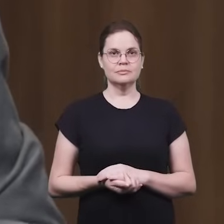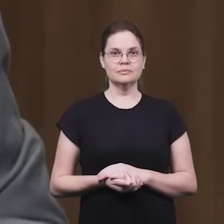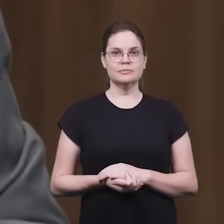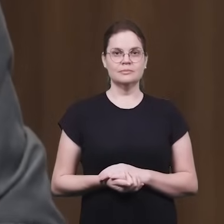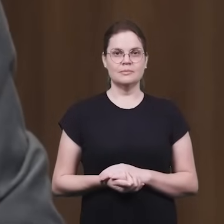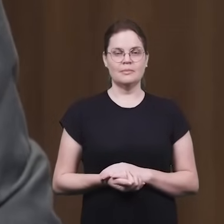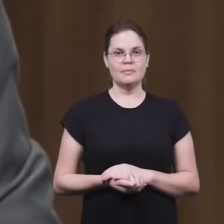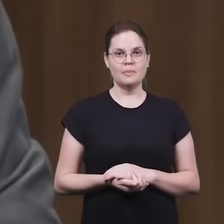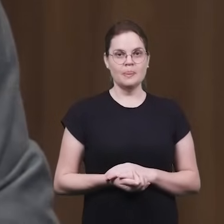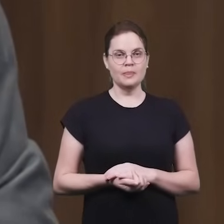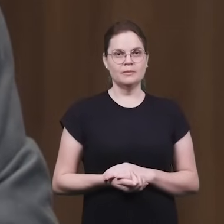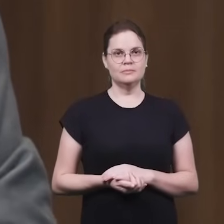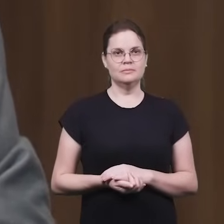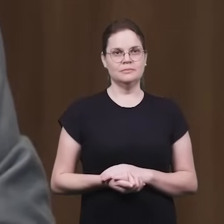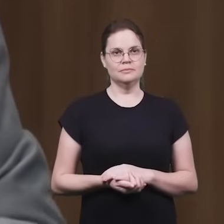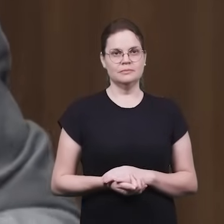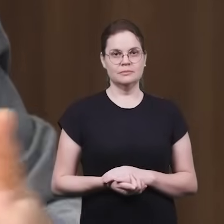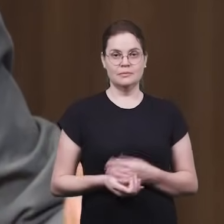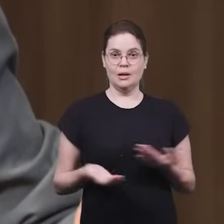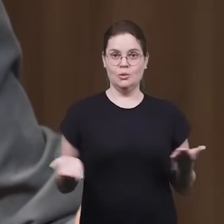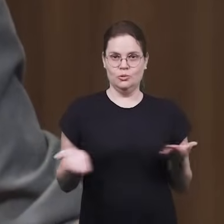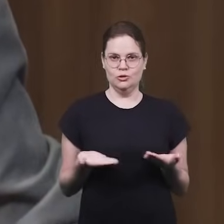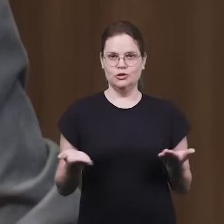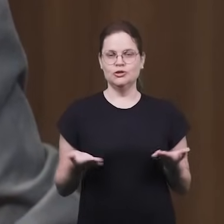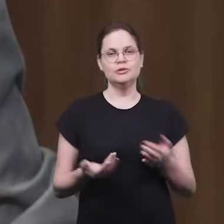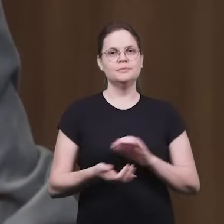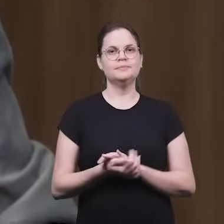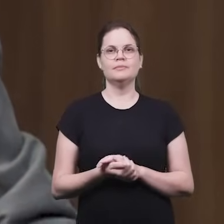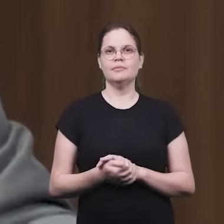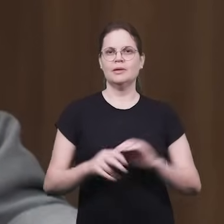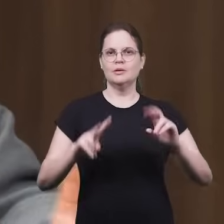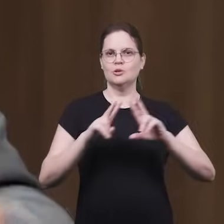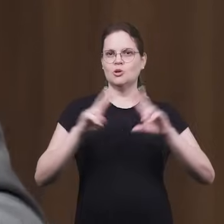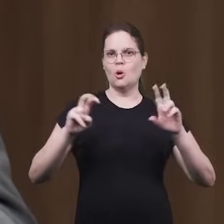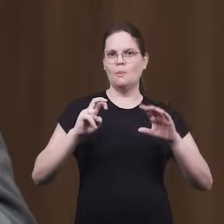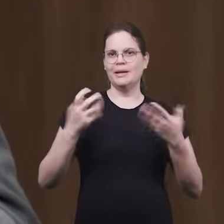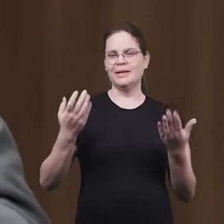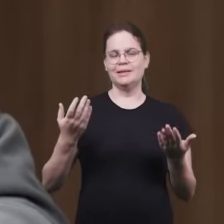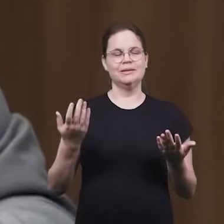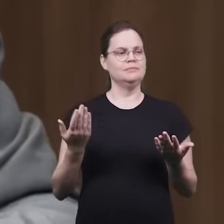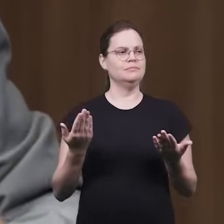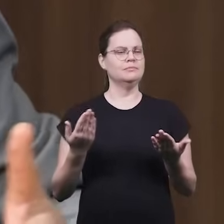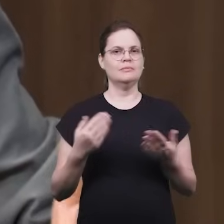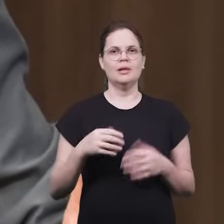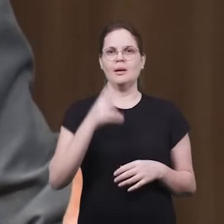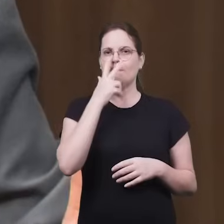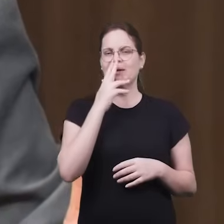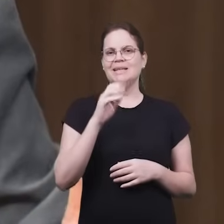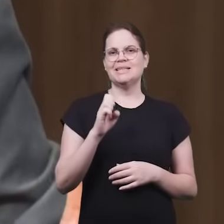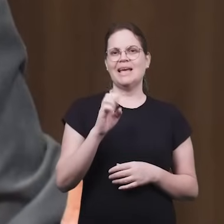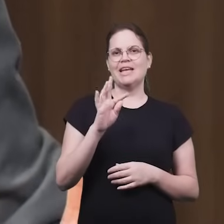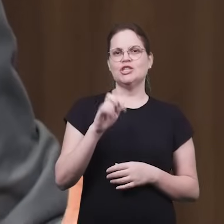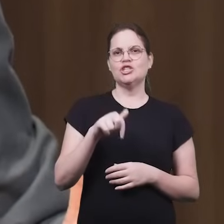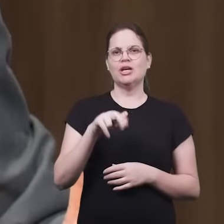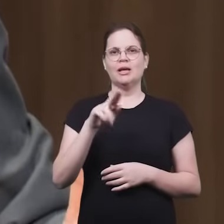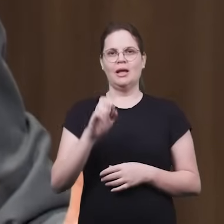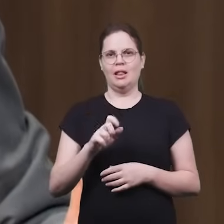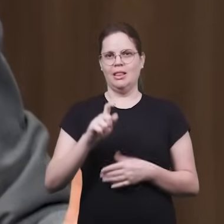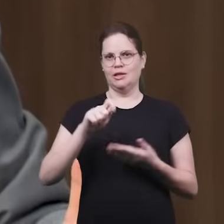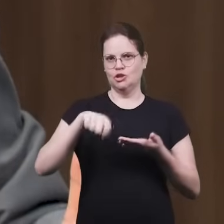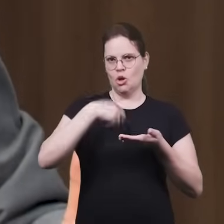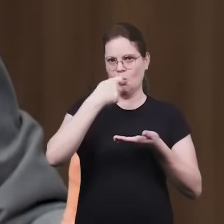Hoje em dia, dentro do processo de alimentação, dentro da etiqueta de alimentação, por exemplo,